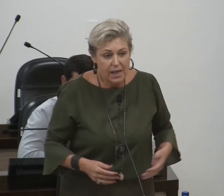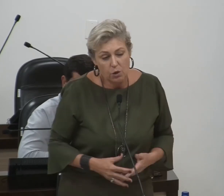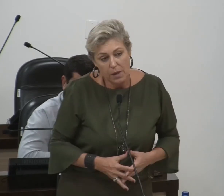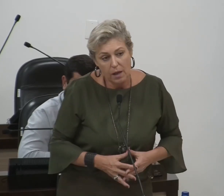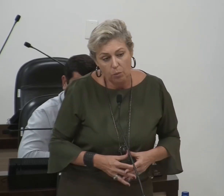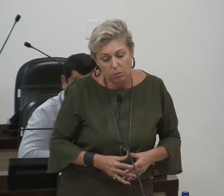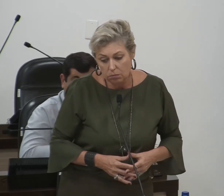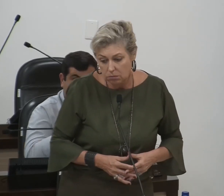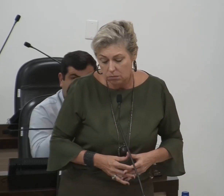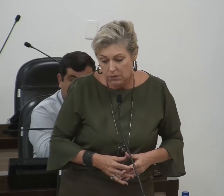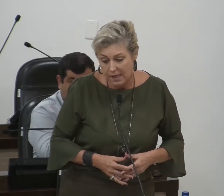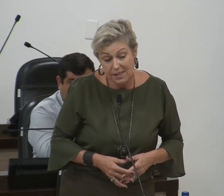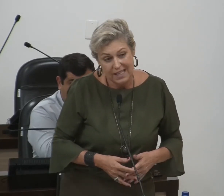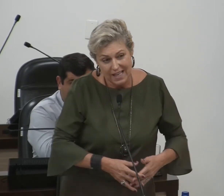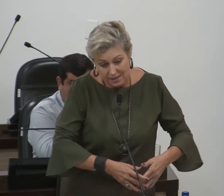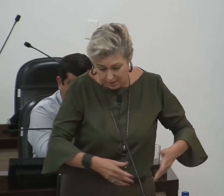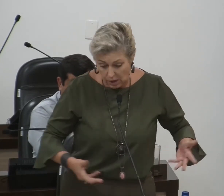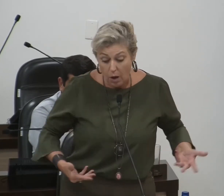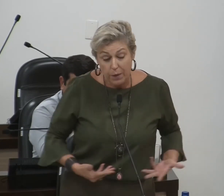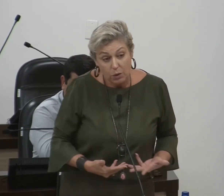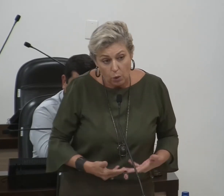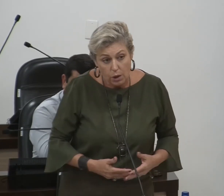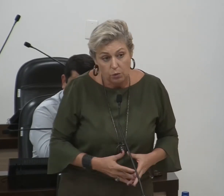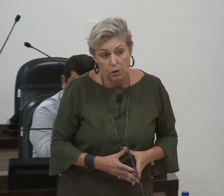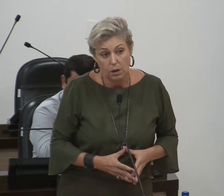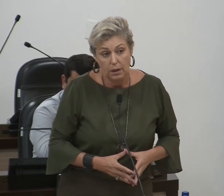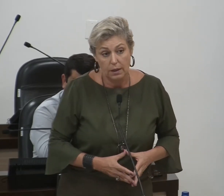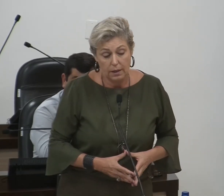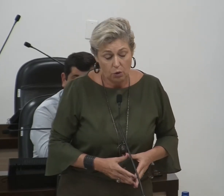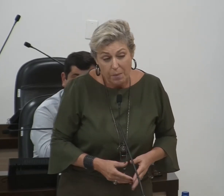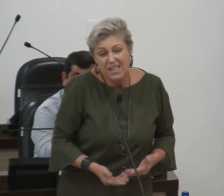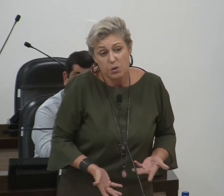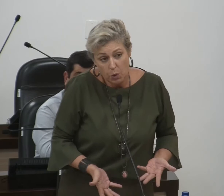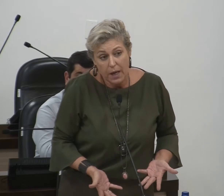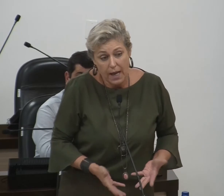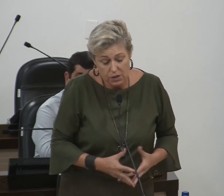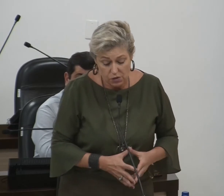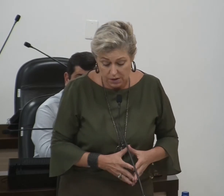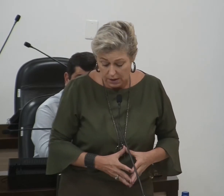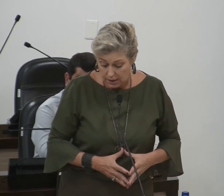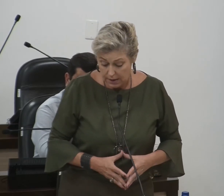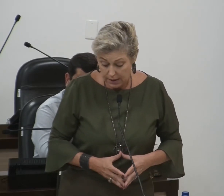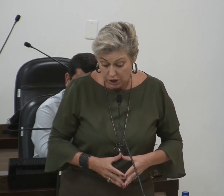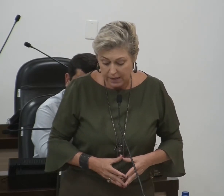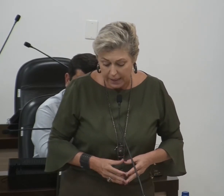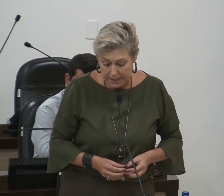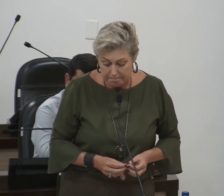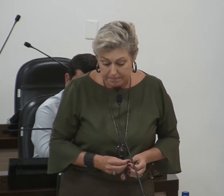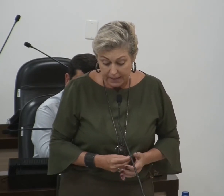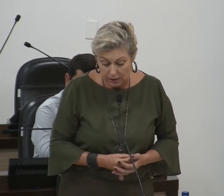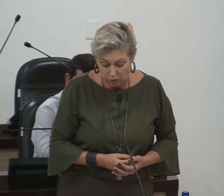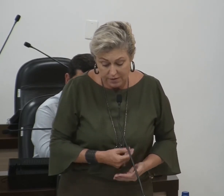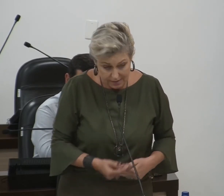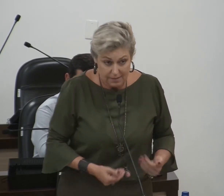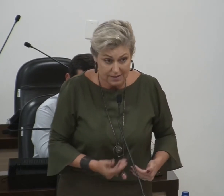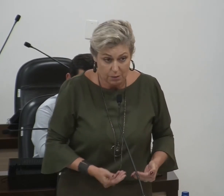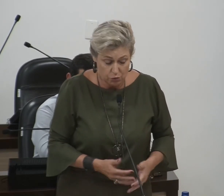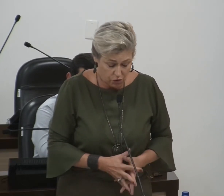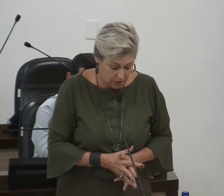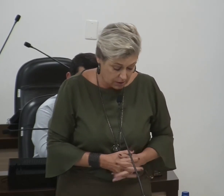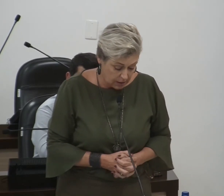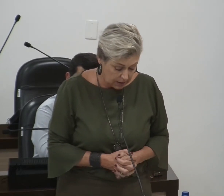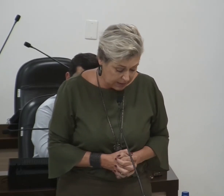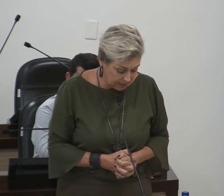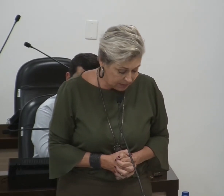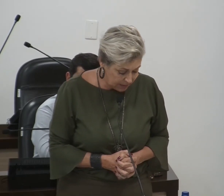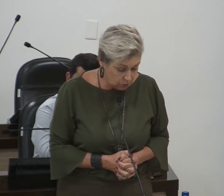temos aí as cidades ao entorno com mais de 1.000 casos de dengue. Então, nós